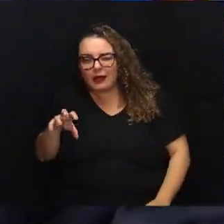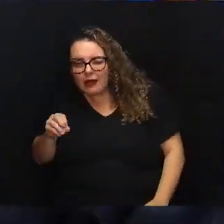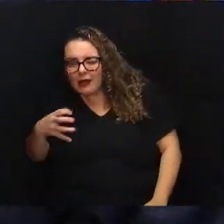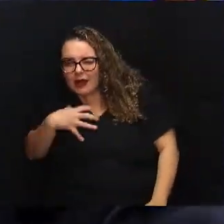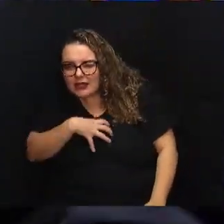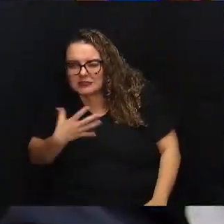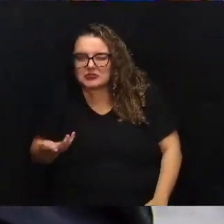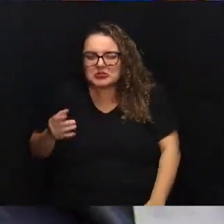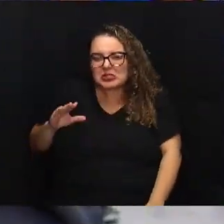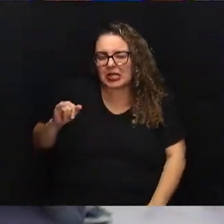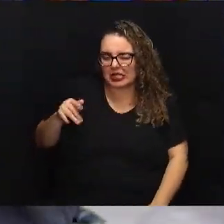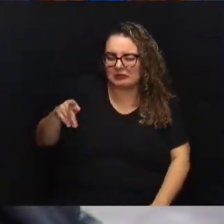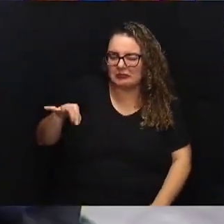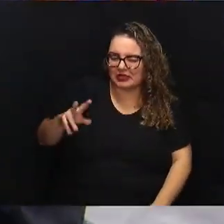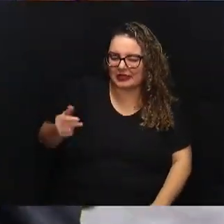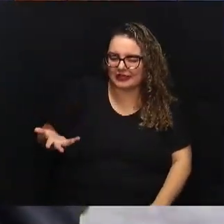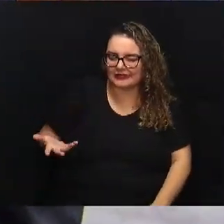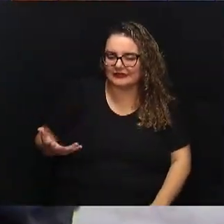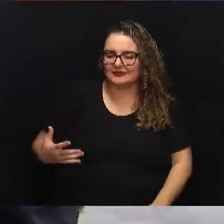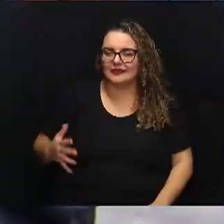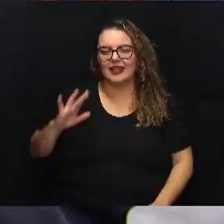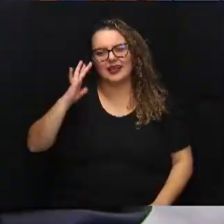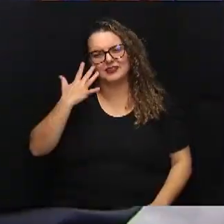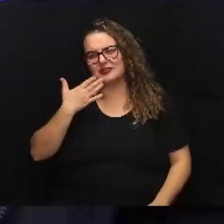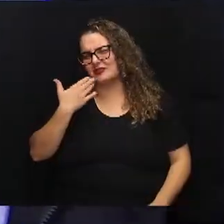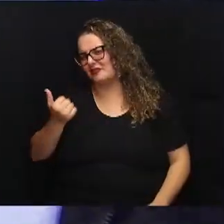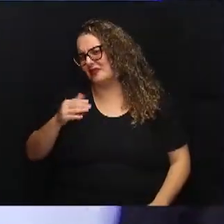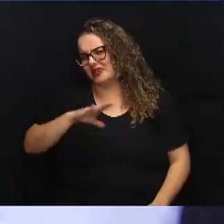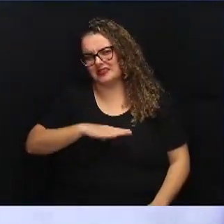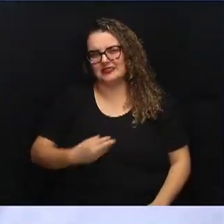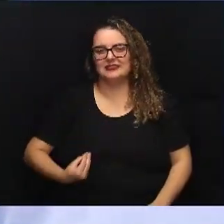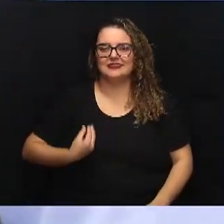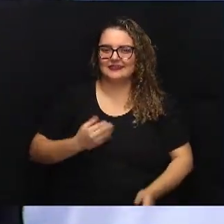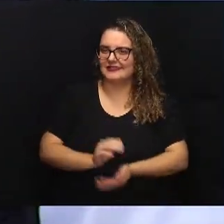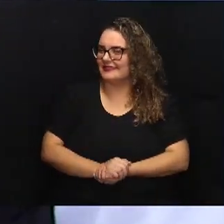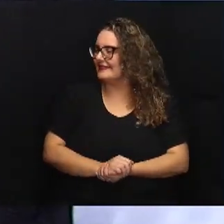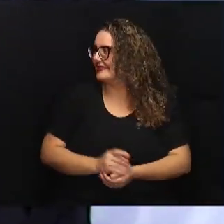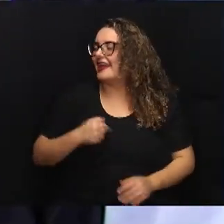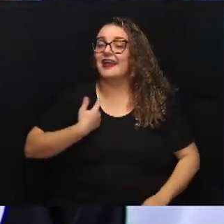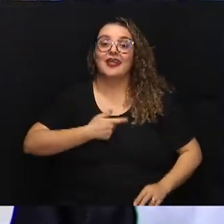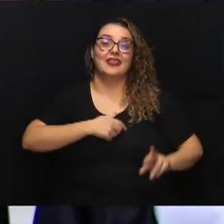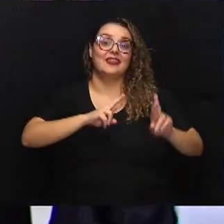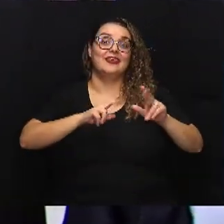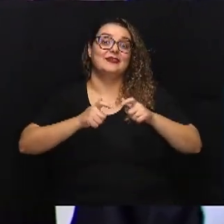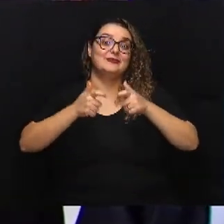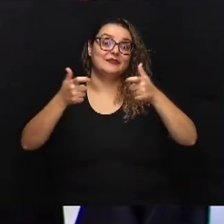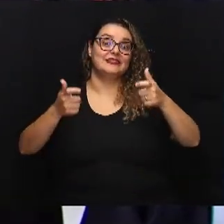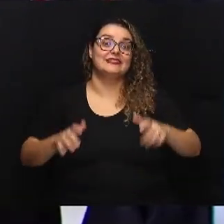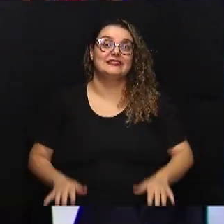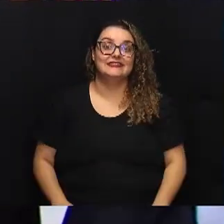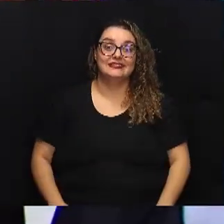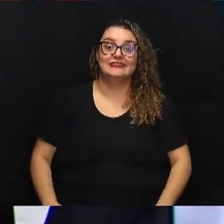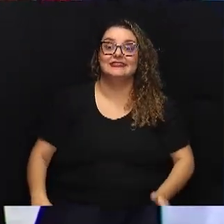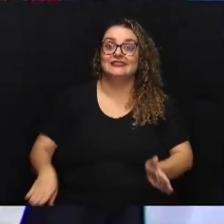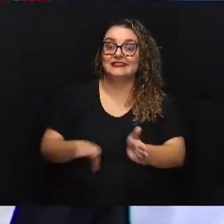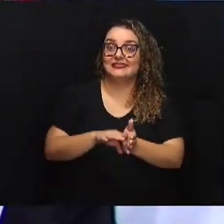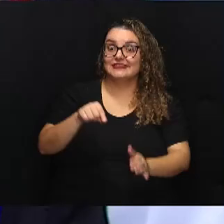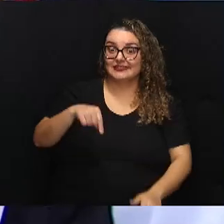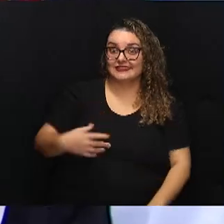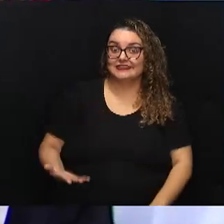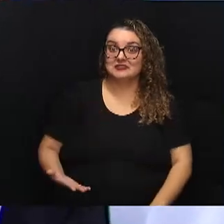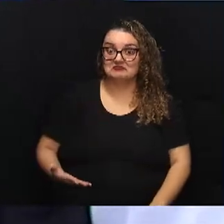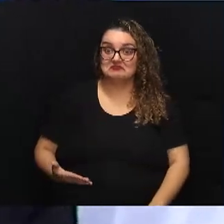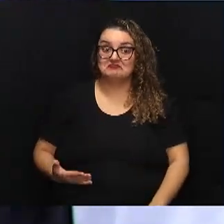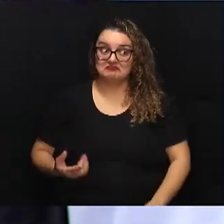É uma cidade melhor, eu acho que é uma das melhores cidades para se viver. Nossa, expectativa muito alta e chegando aqui acho que até